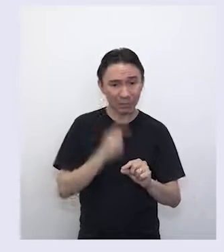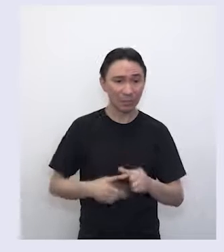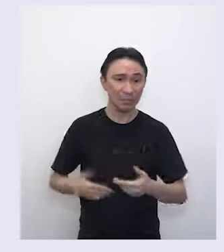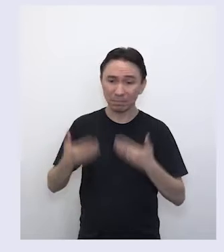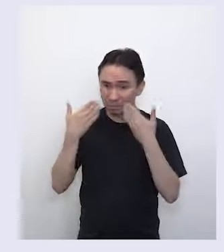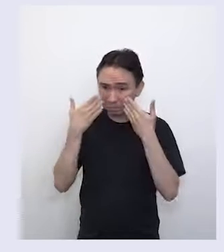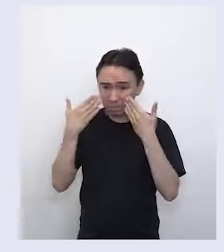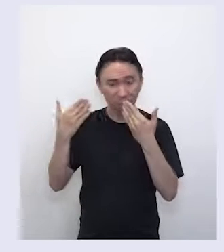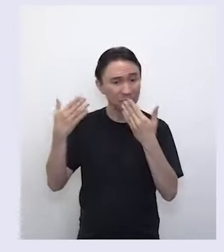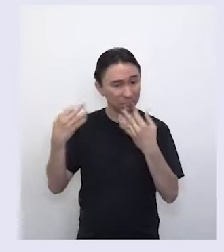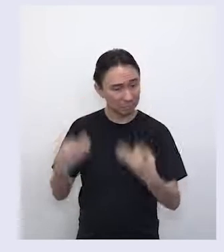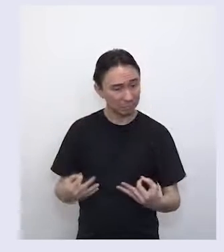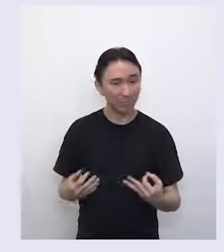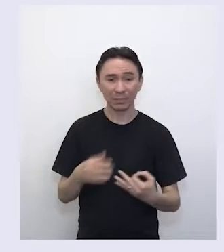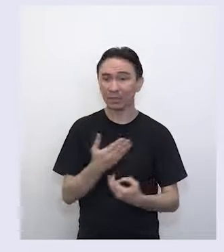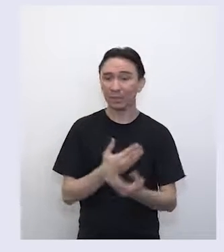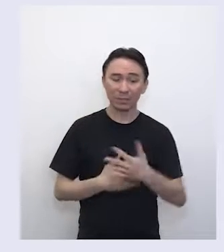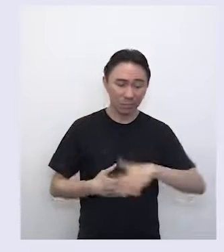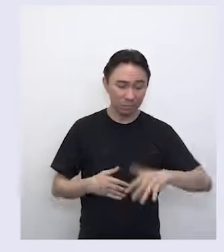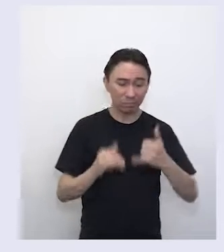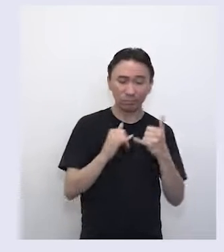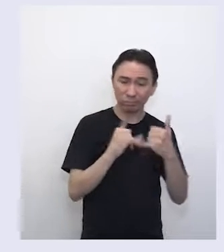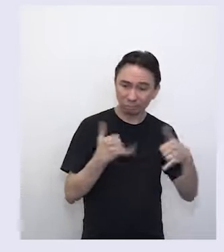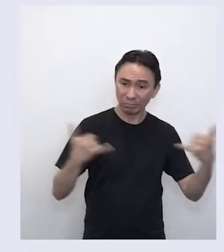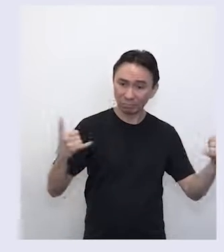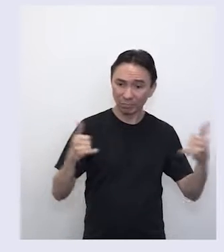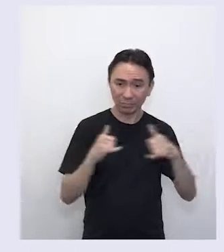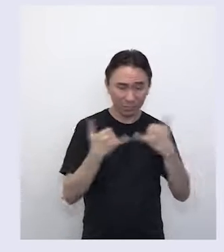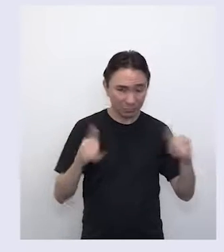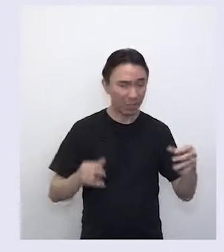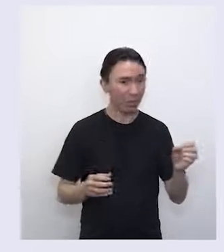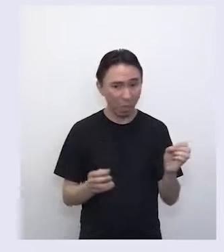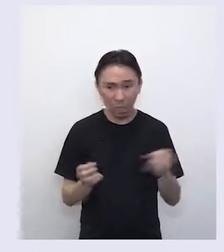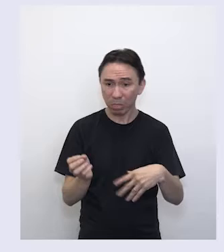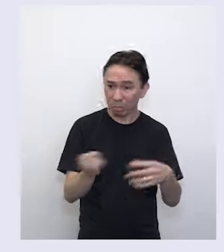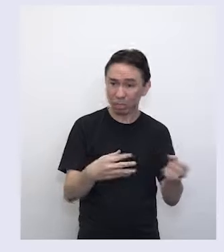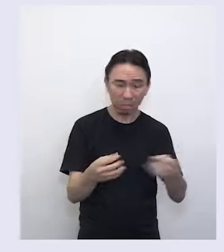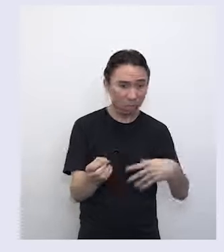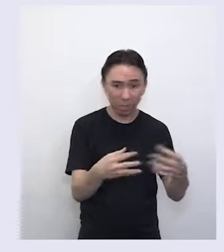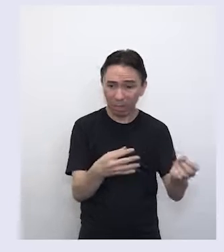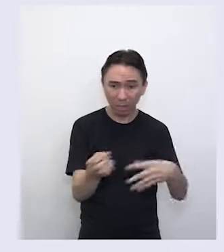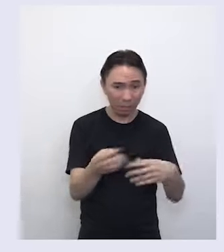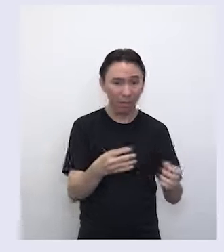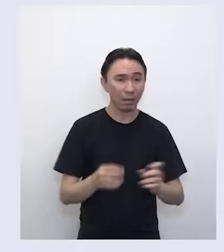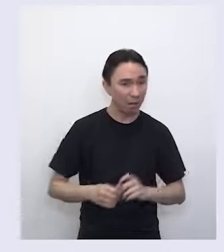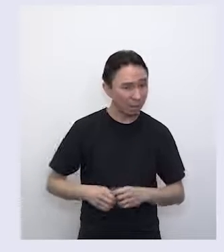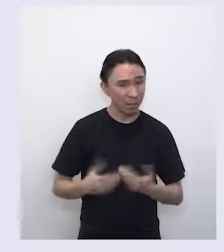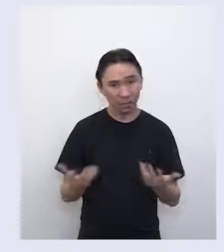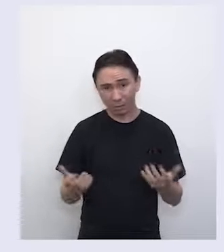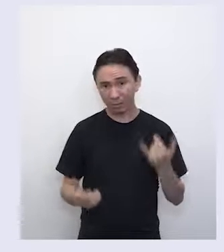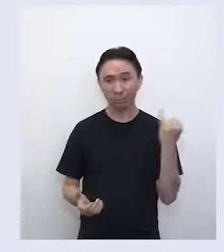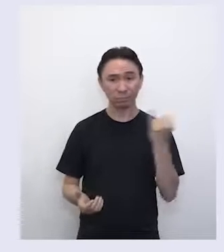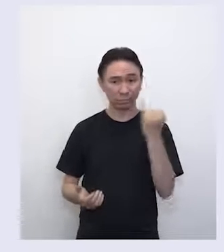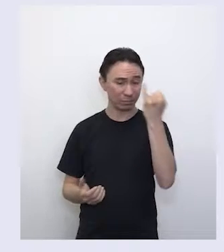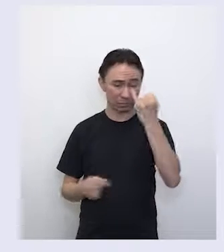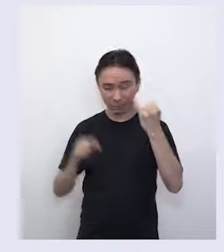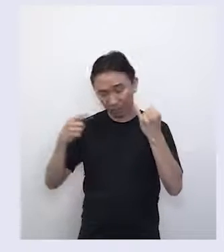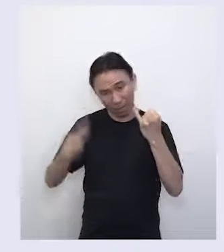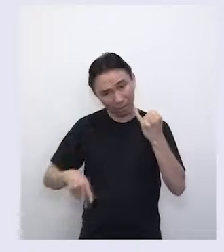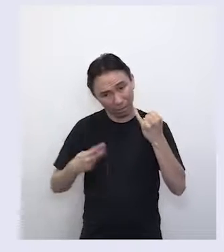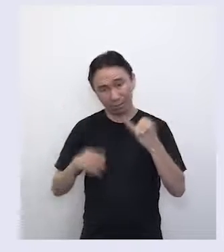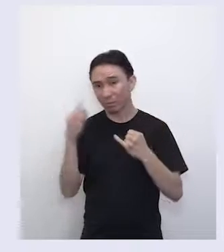energias, esses novos tipos de energia, que cada vez mais vem ganhando espaço, possam sim ser aplicados